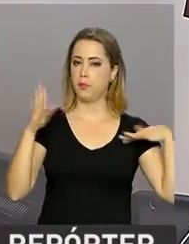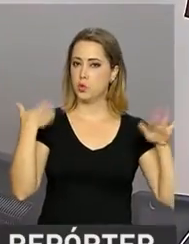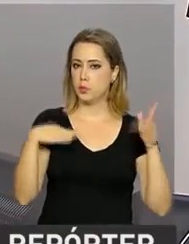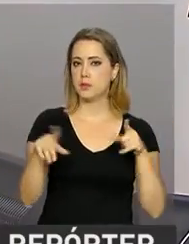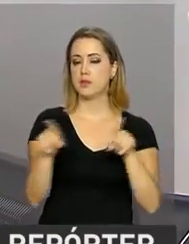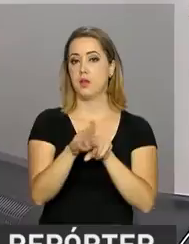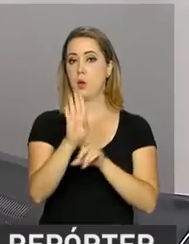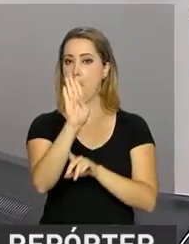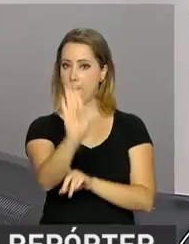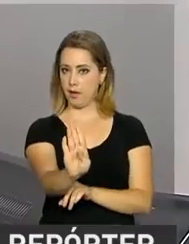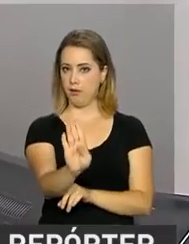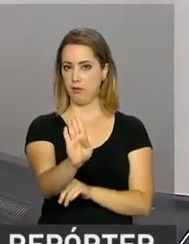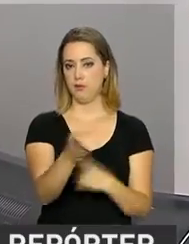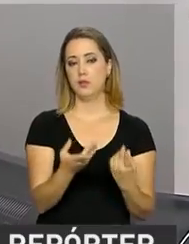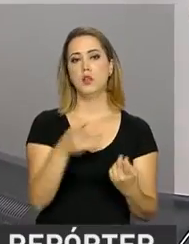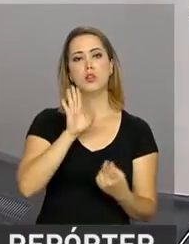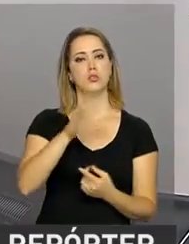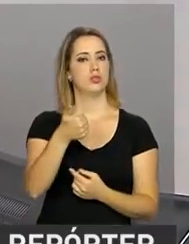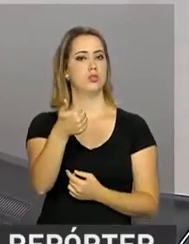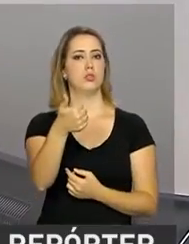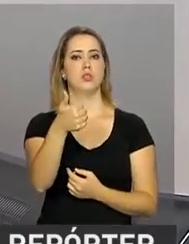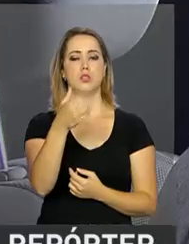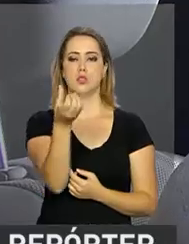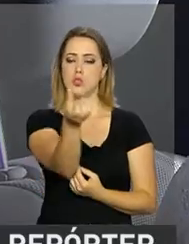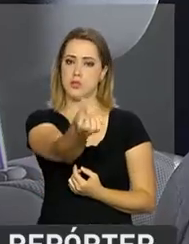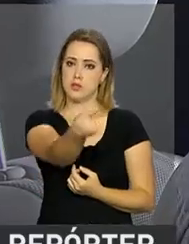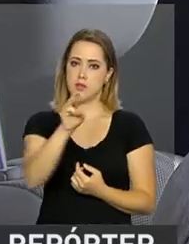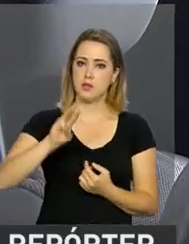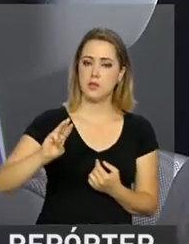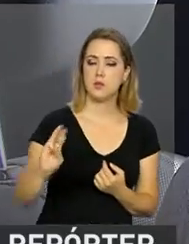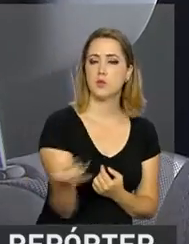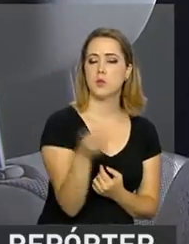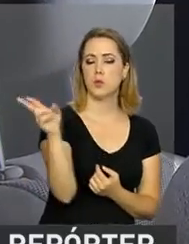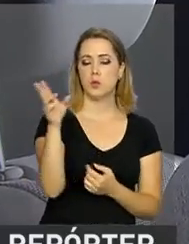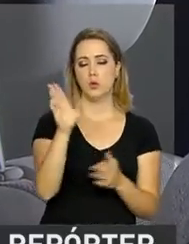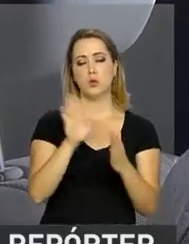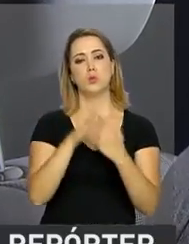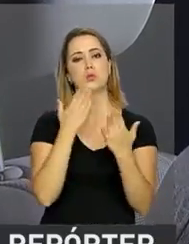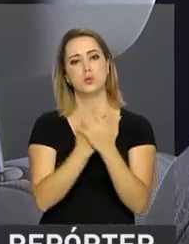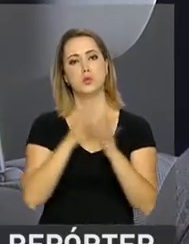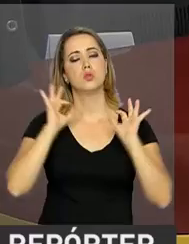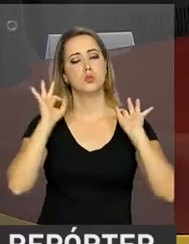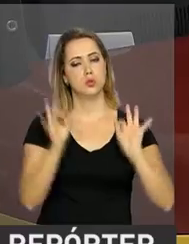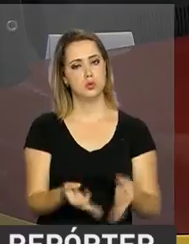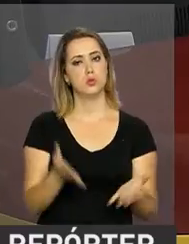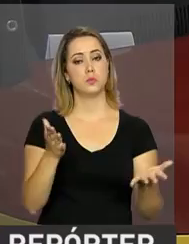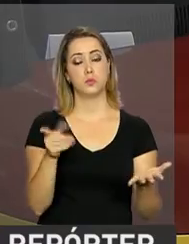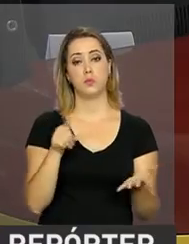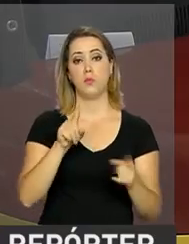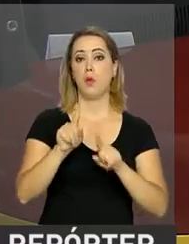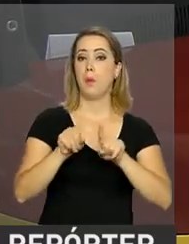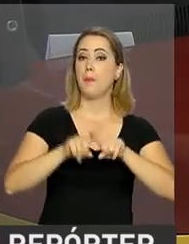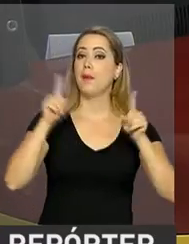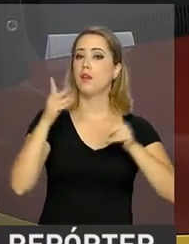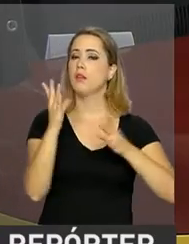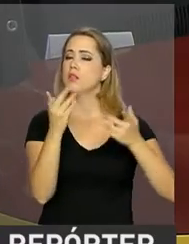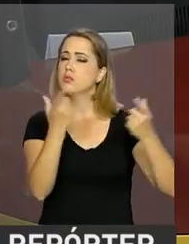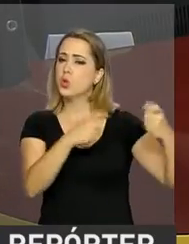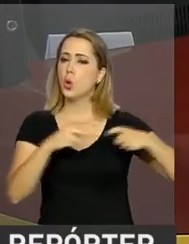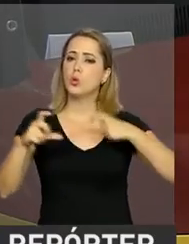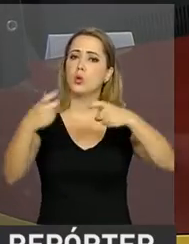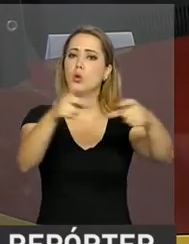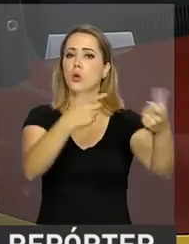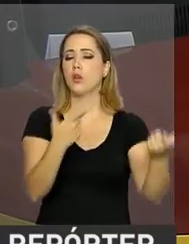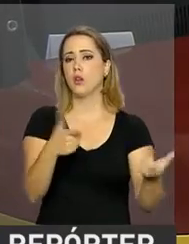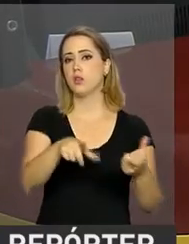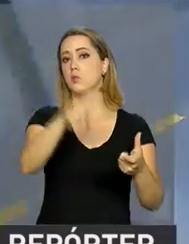de aulas já foram realizadas para cerca de 1 milhão de alunos em todo o país no entanto alguns centros de formação por